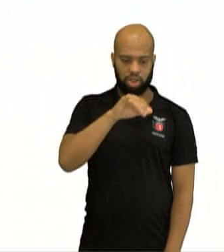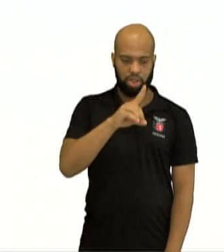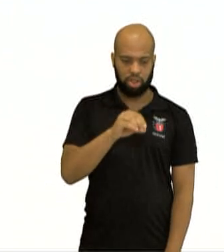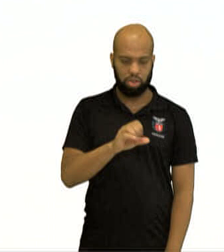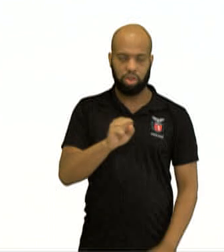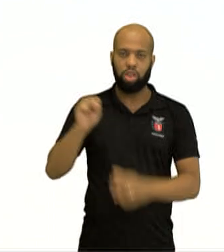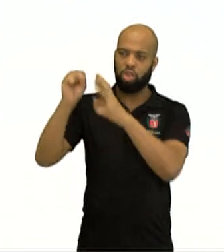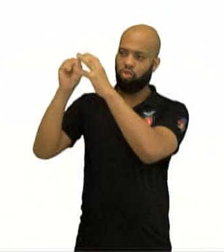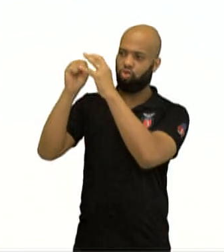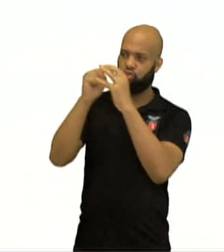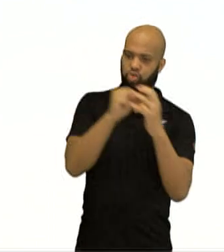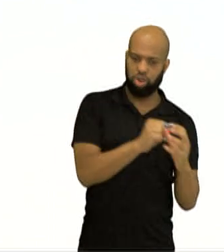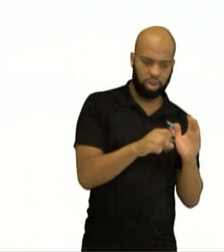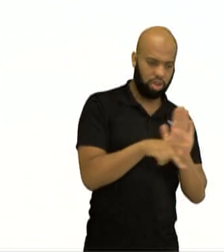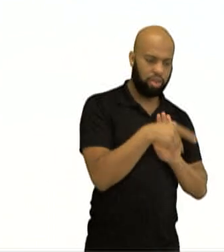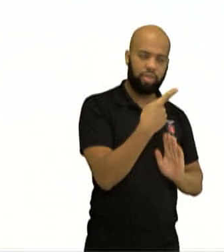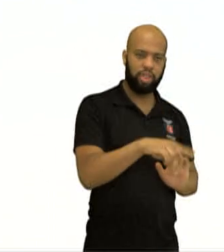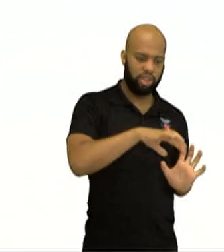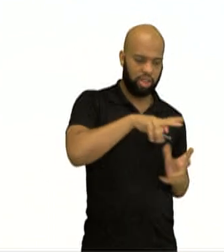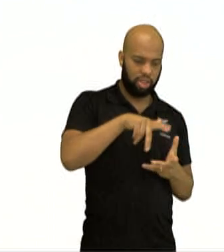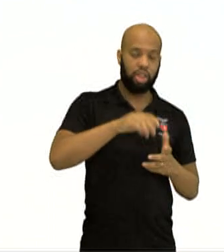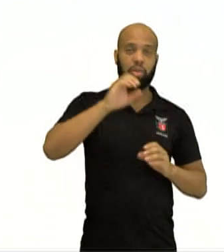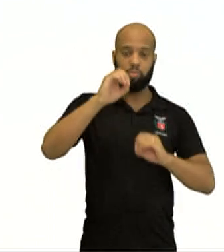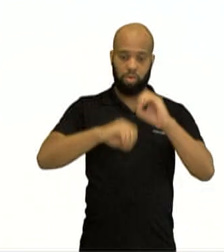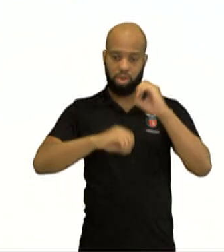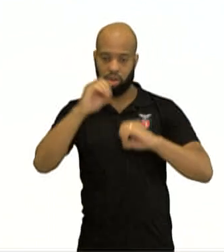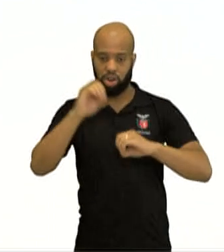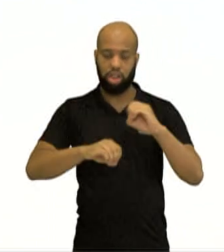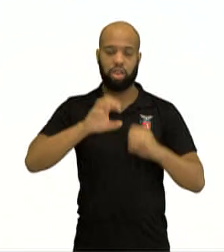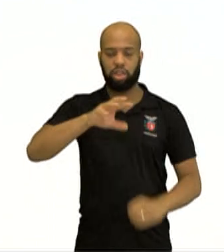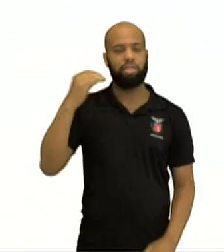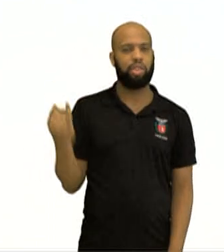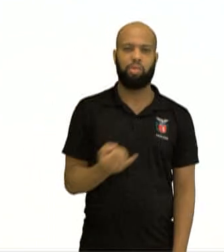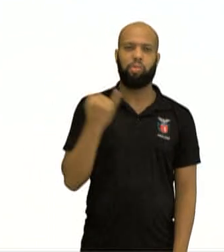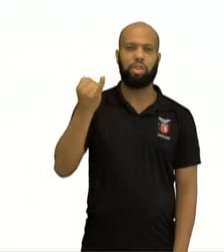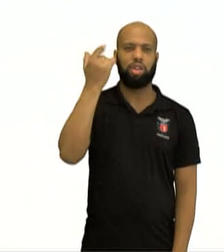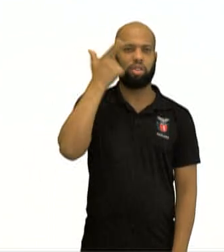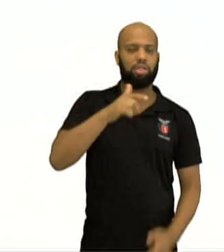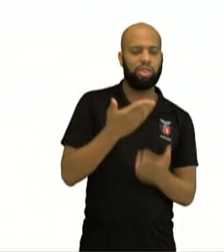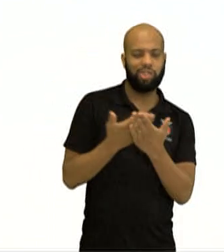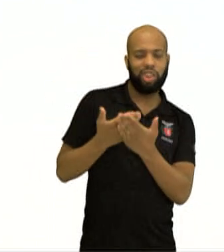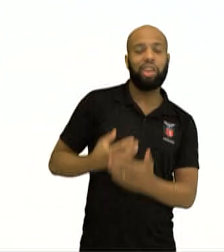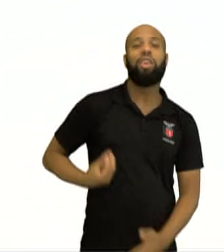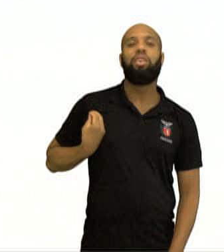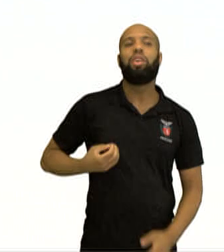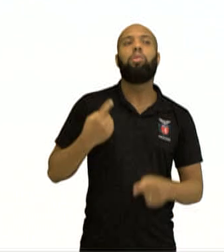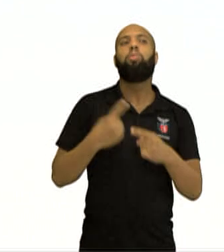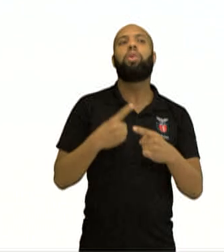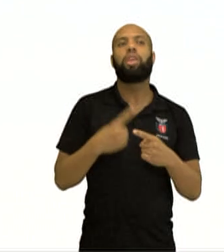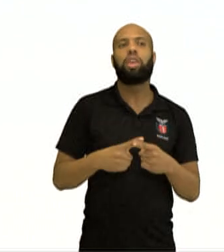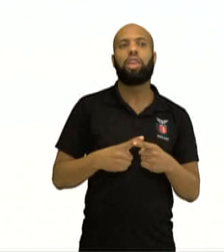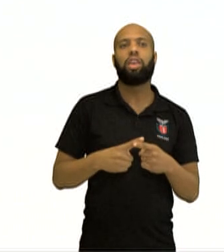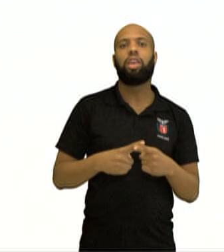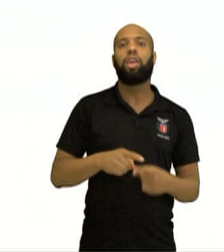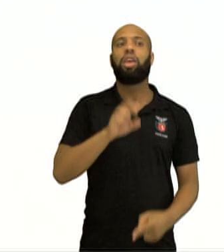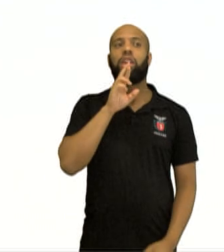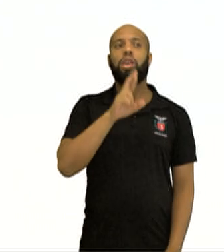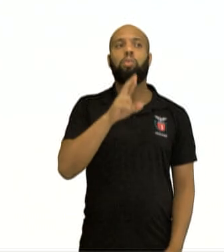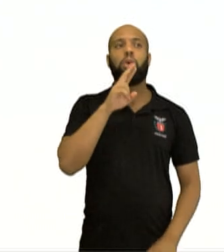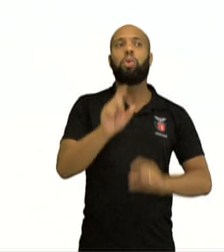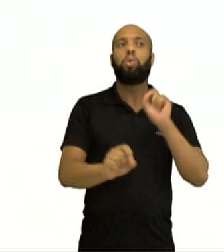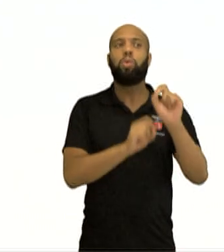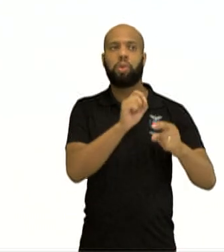na Terra. Muito bem, tais moléculas são de grande relevância para o estudo da vida, pois são uma única resposta